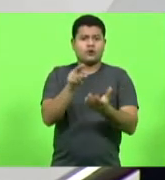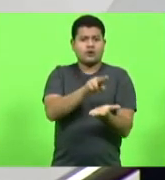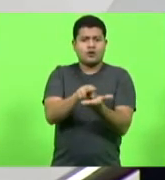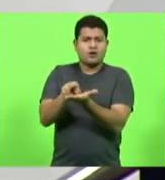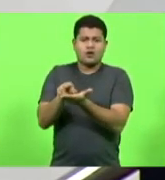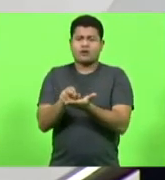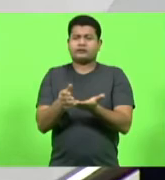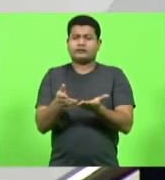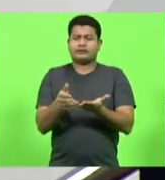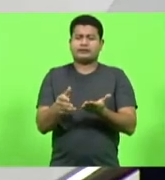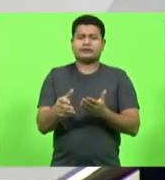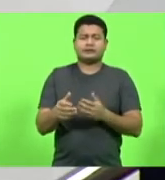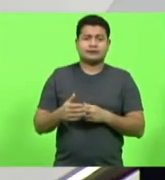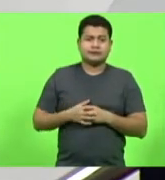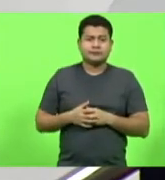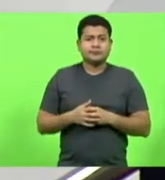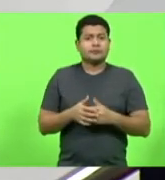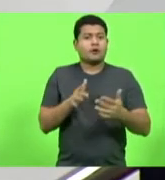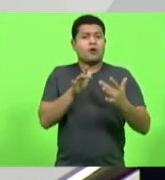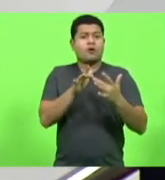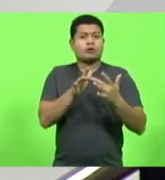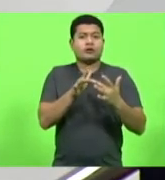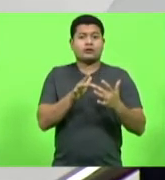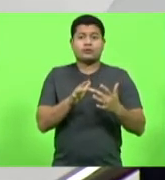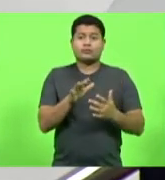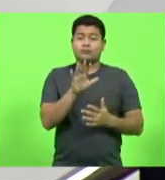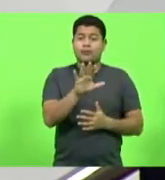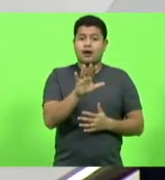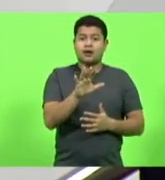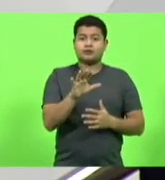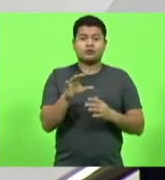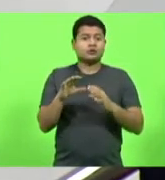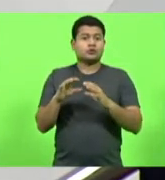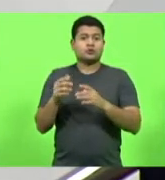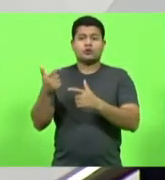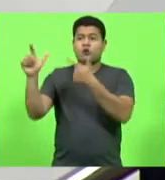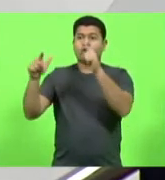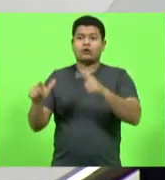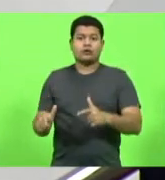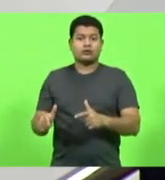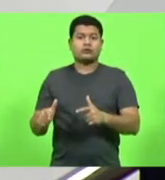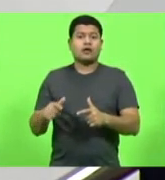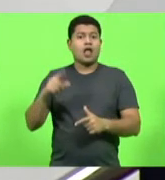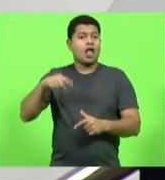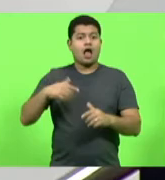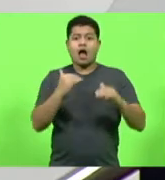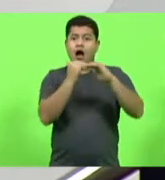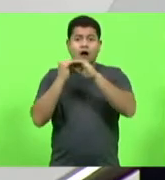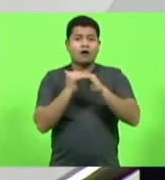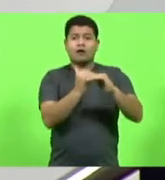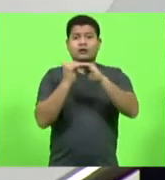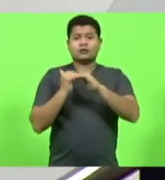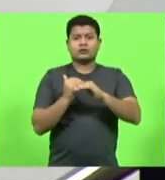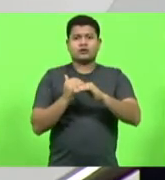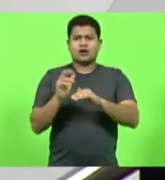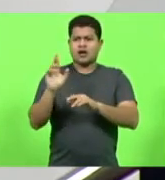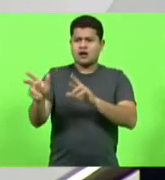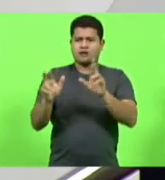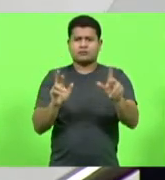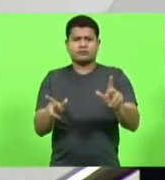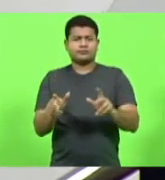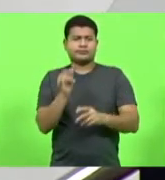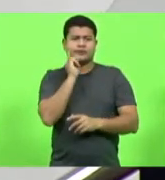Mas todo o resto é igual. O que que tem de diferente do trabalhador